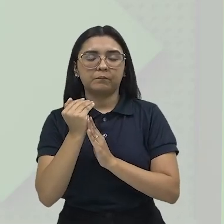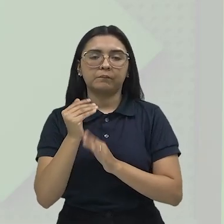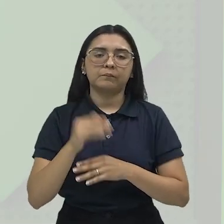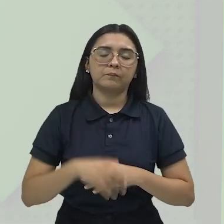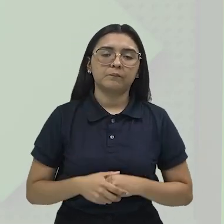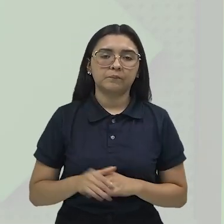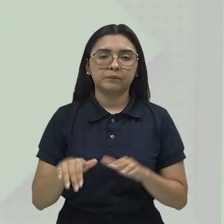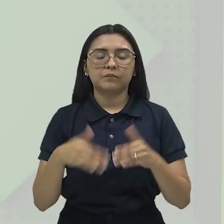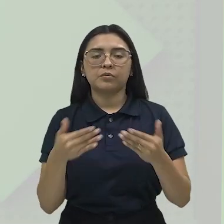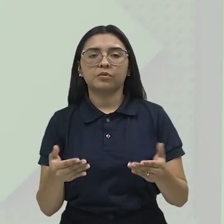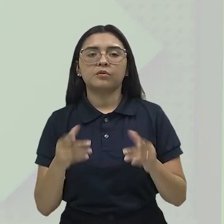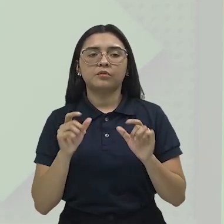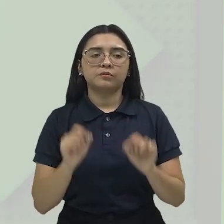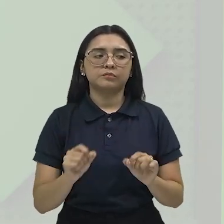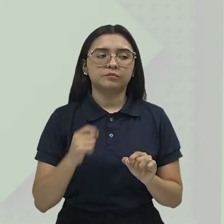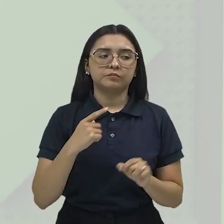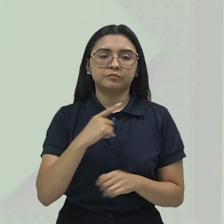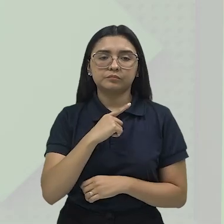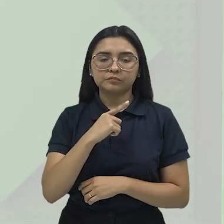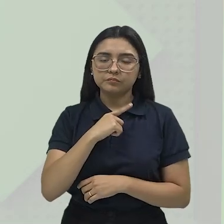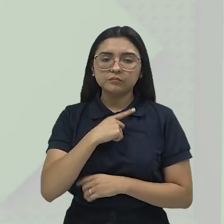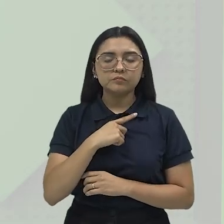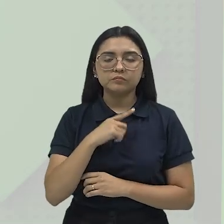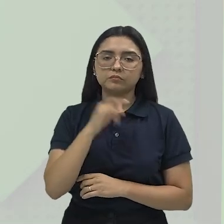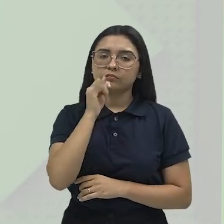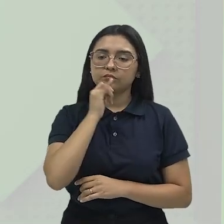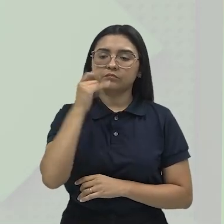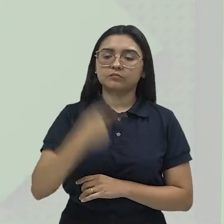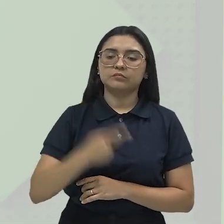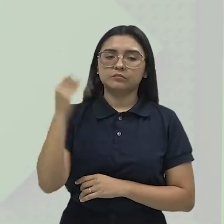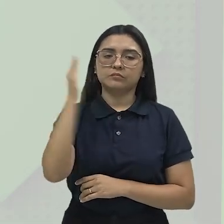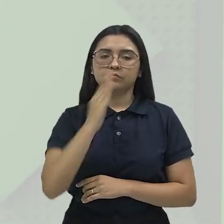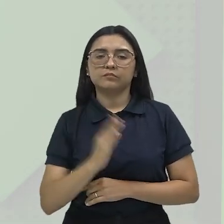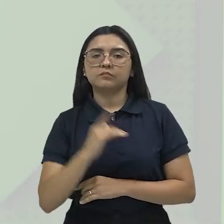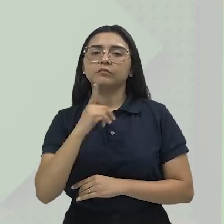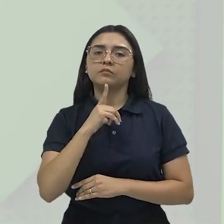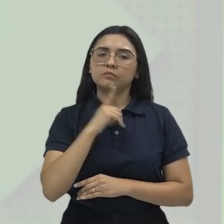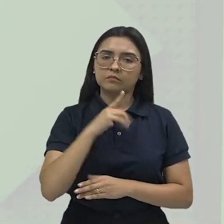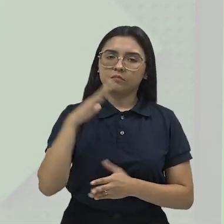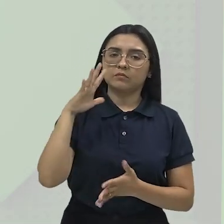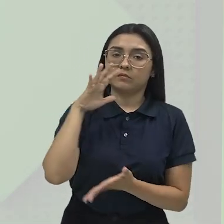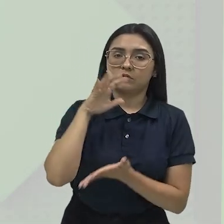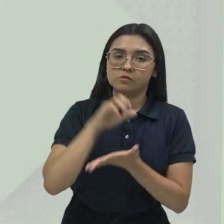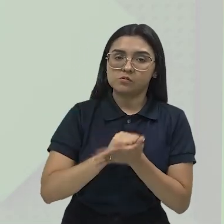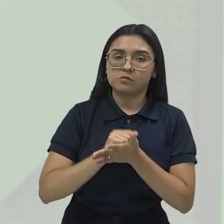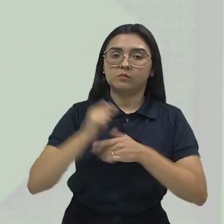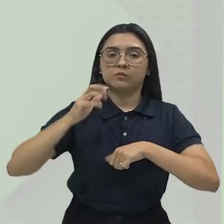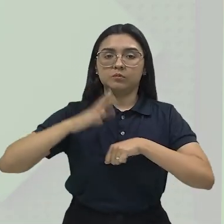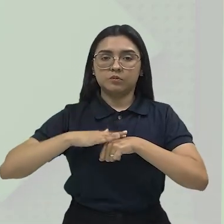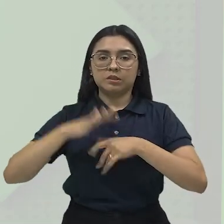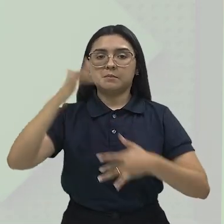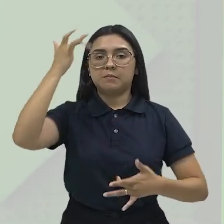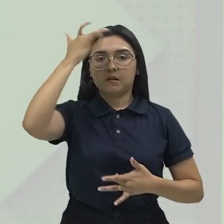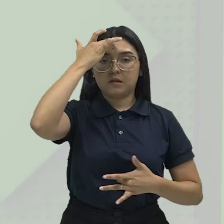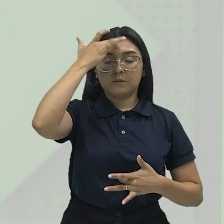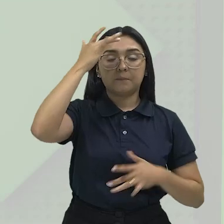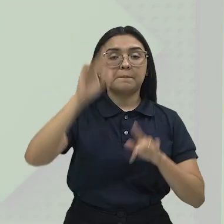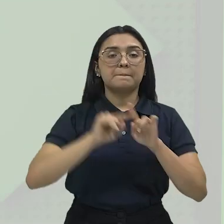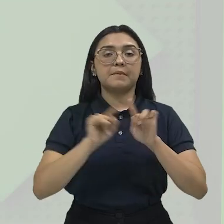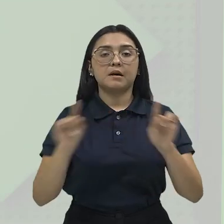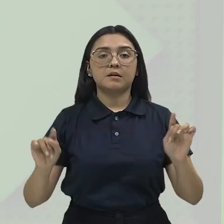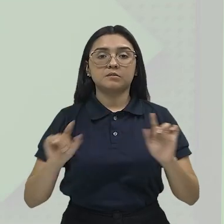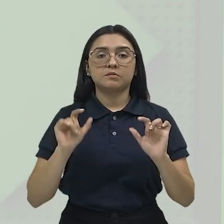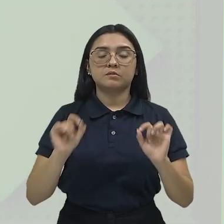o nosso país, por exemplo, é um país que registra muitos casos dessa doença, né?